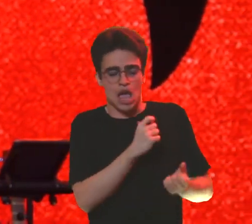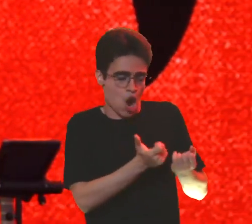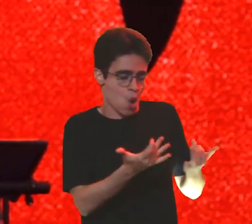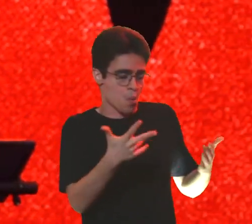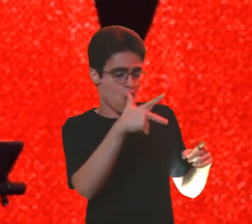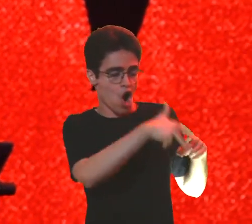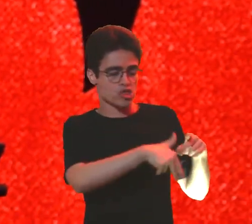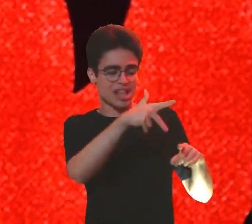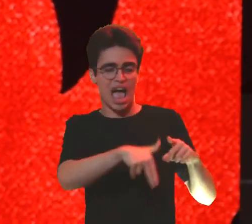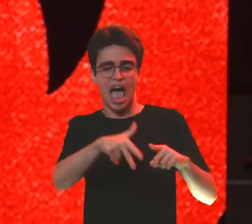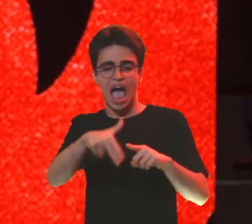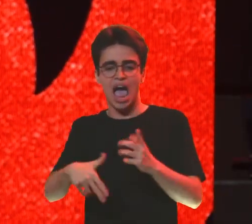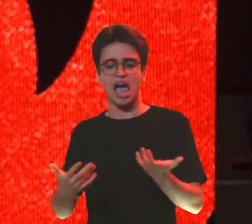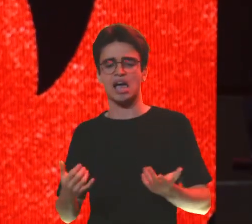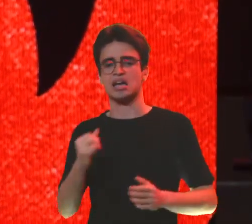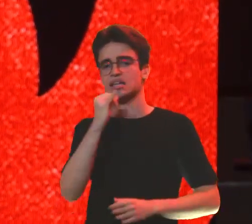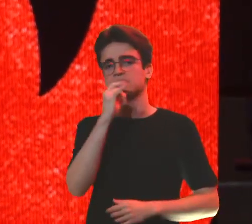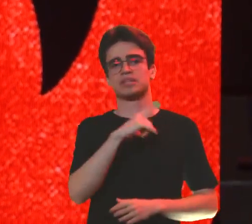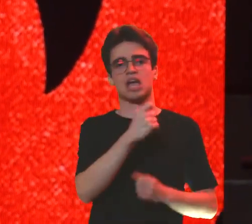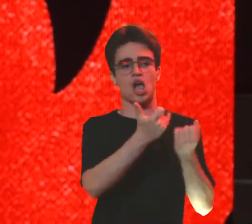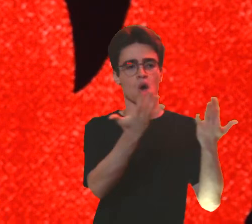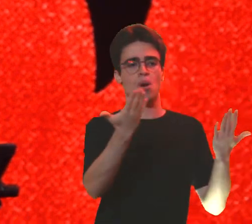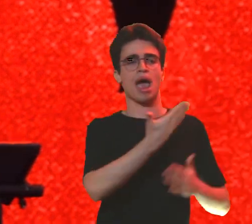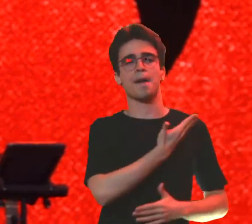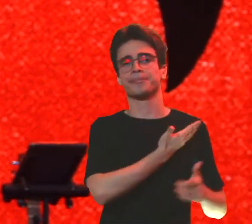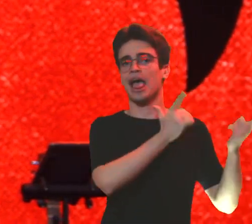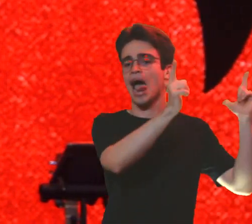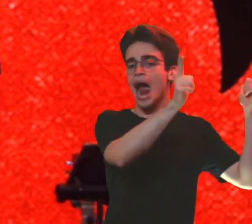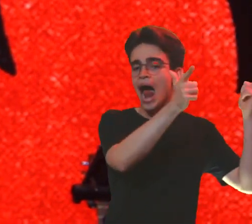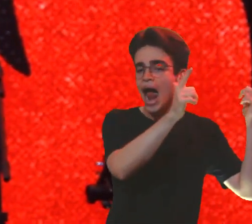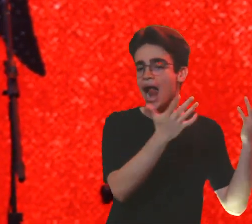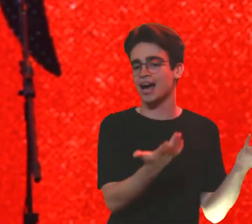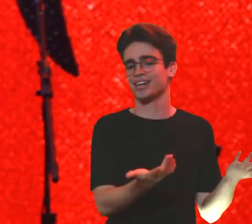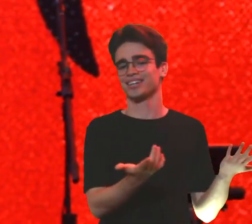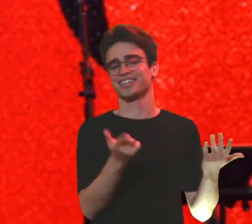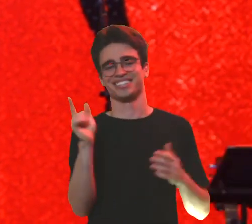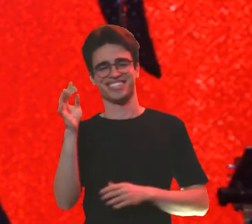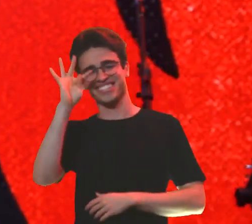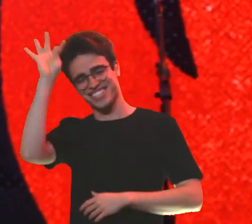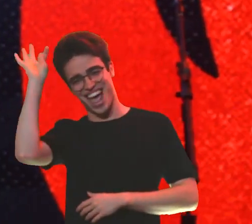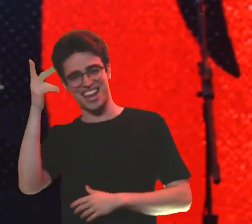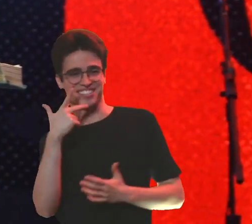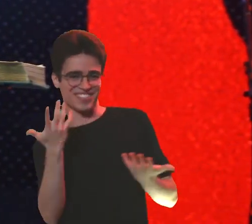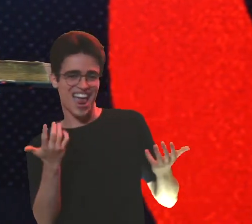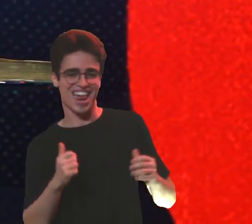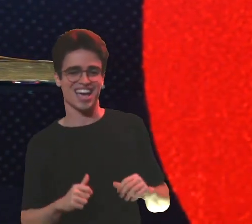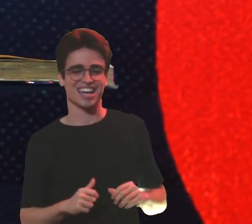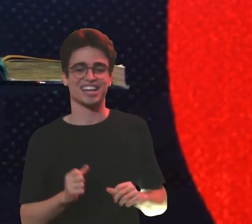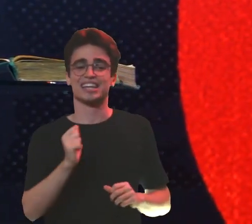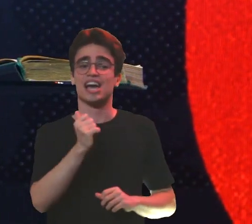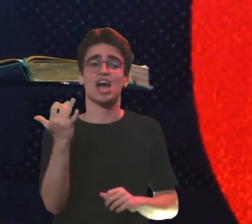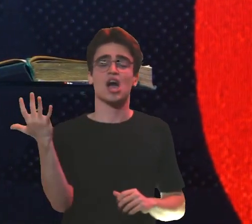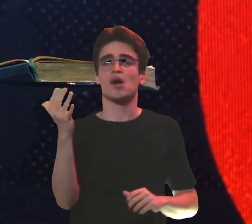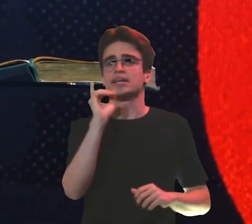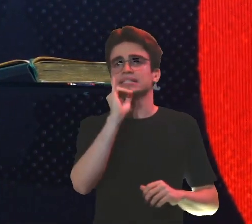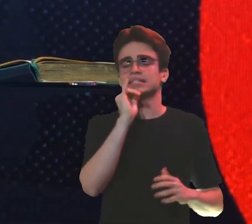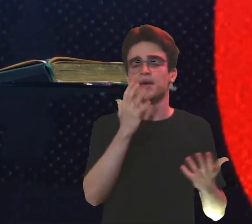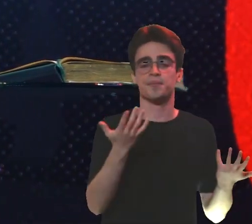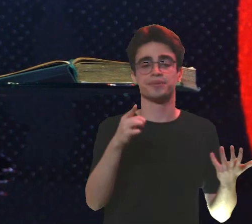vida. De cortar algumas amizades, os vida louca que você anda, como já diria o Tarek. Talvez você